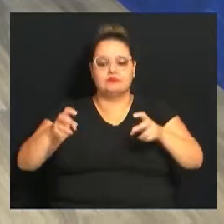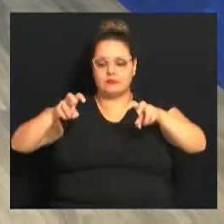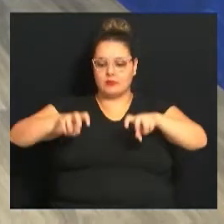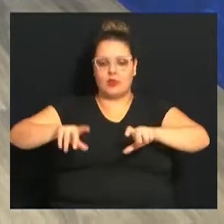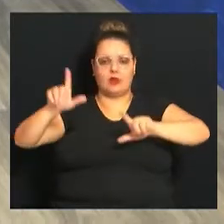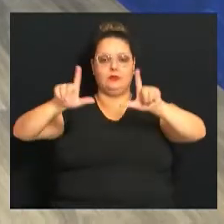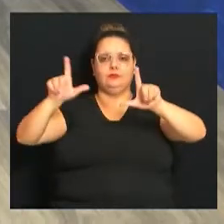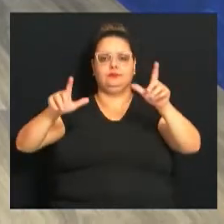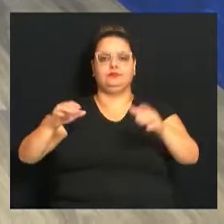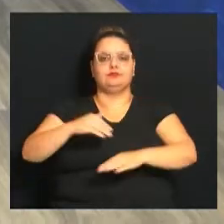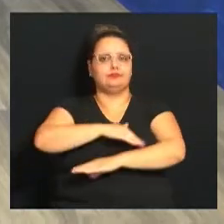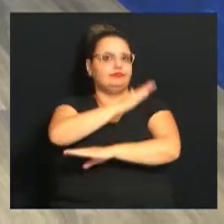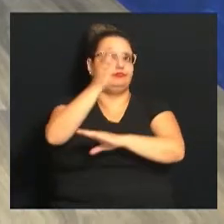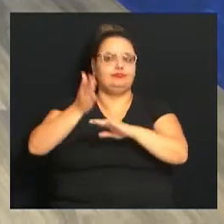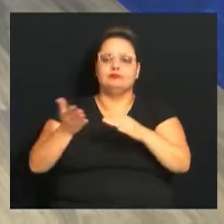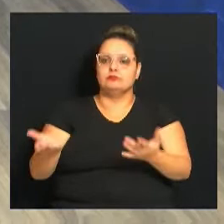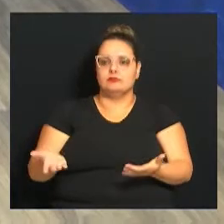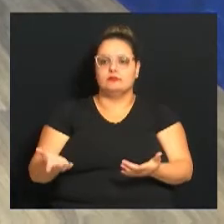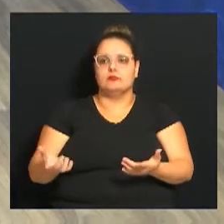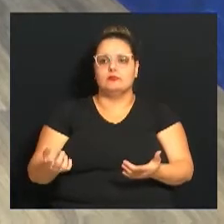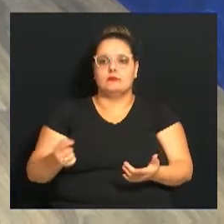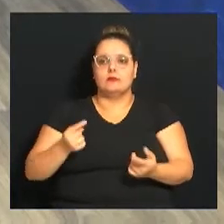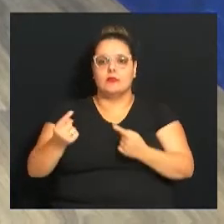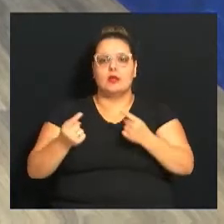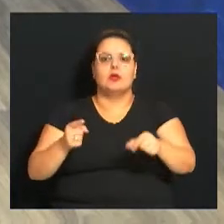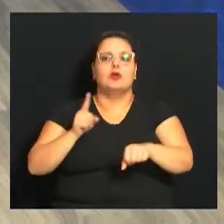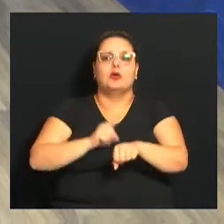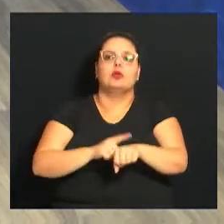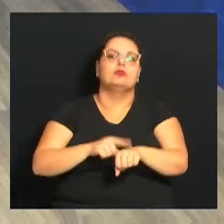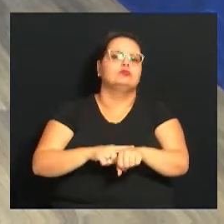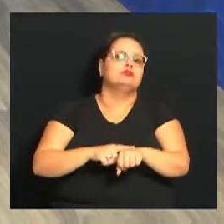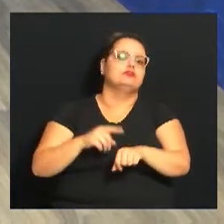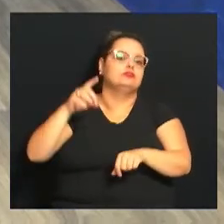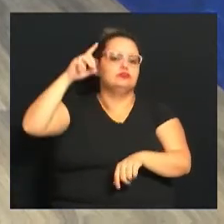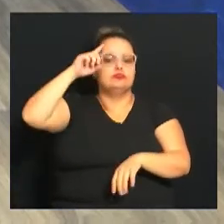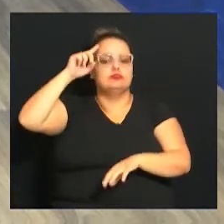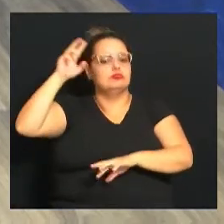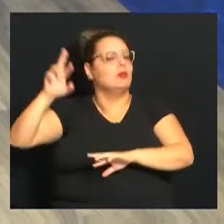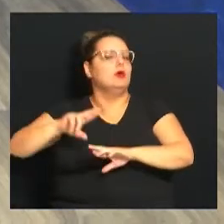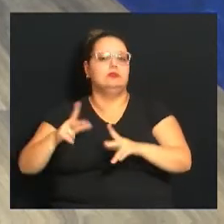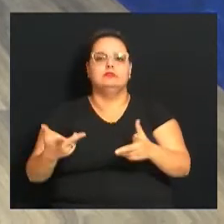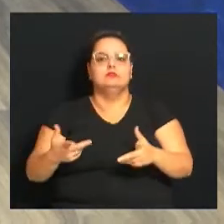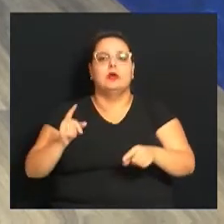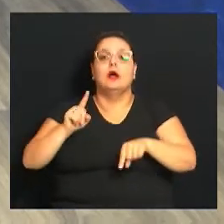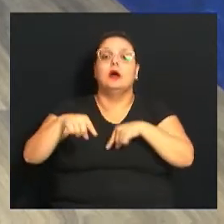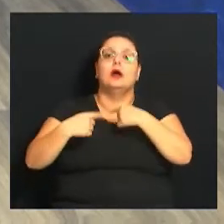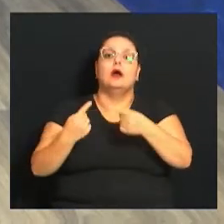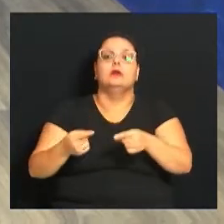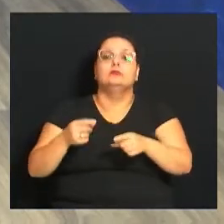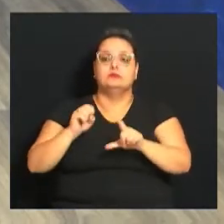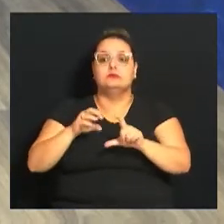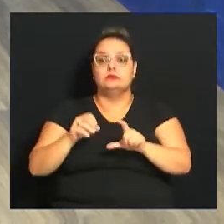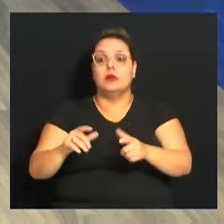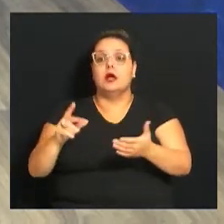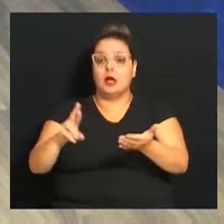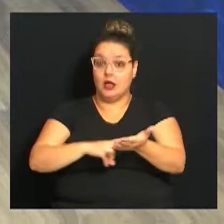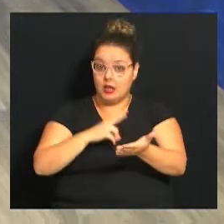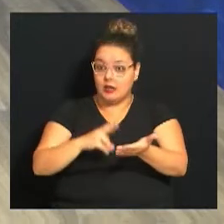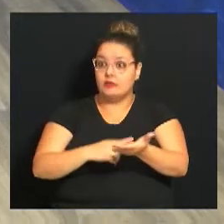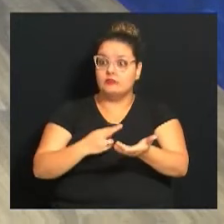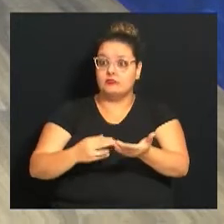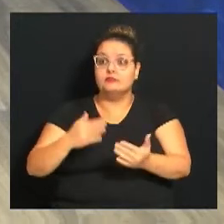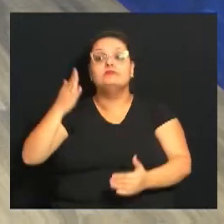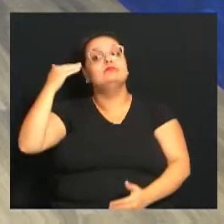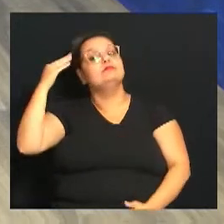um longo tempo, né? Cada um está no seu horário, em uma rotina. Em relação às outras mídias, a revista que você fez muito sucesso